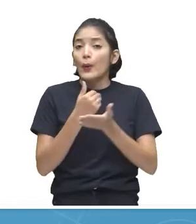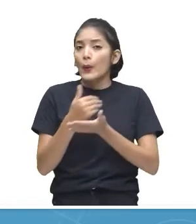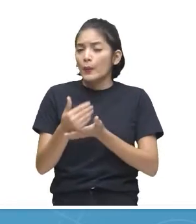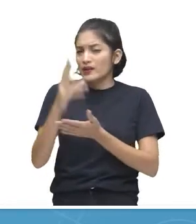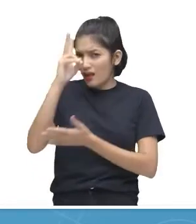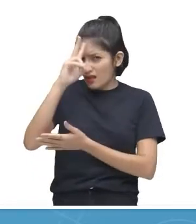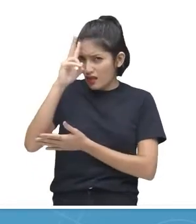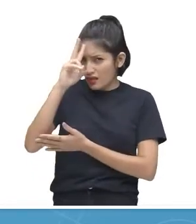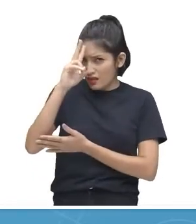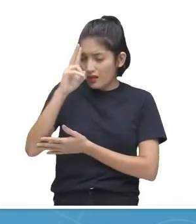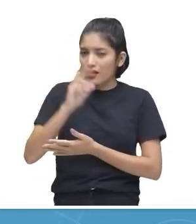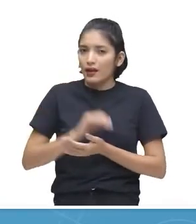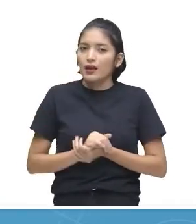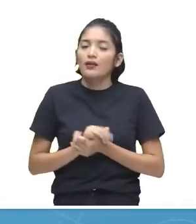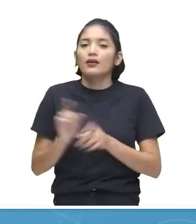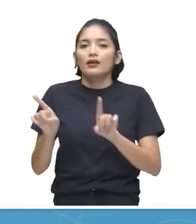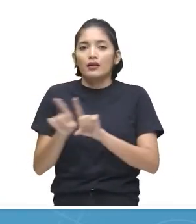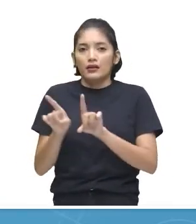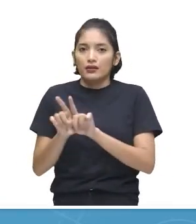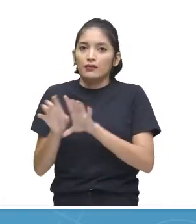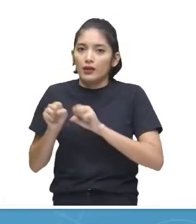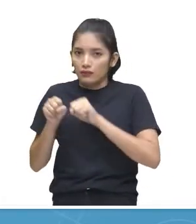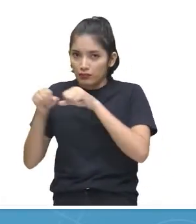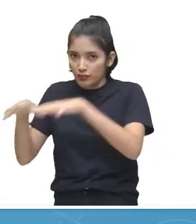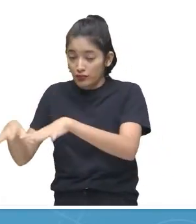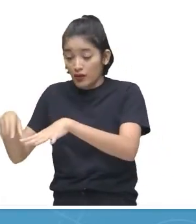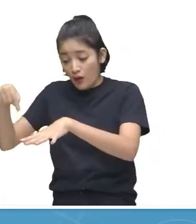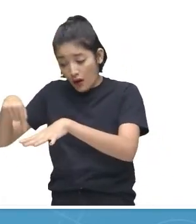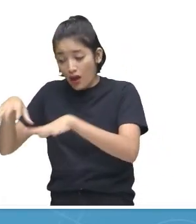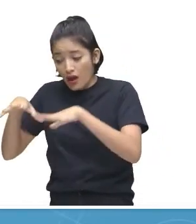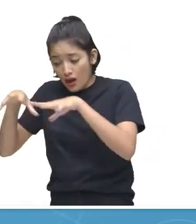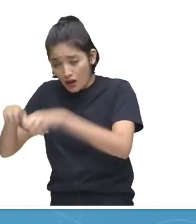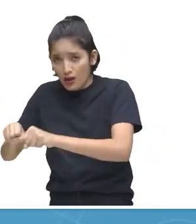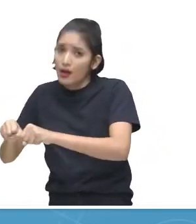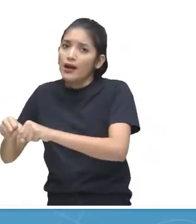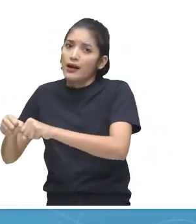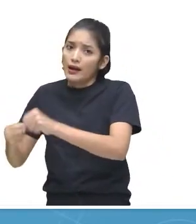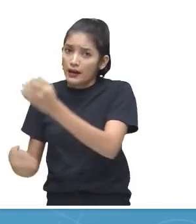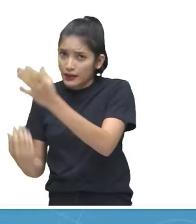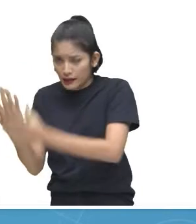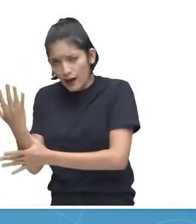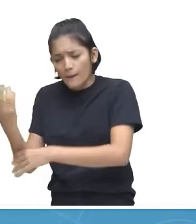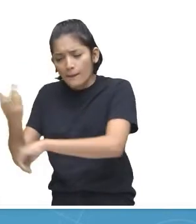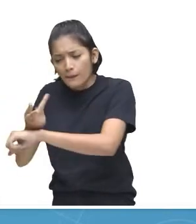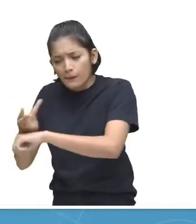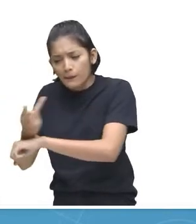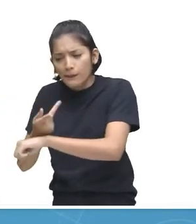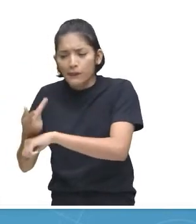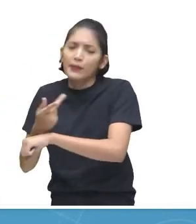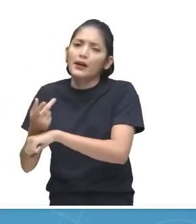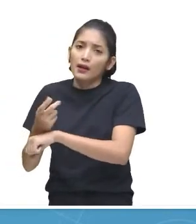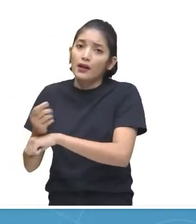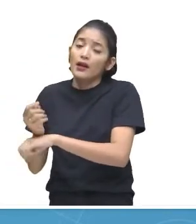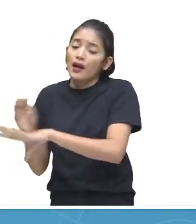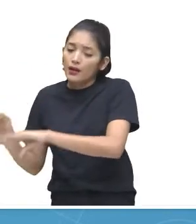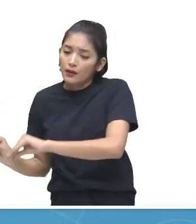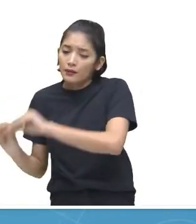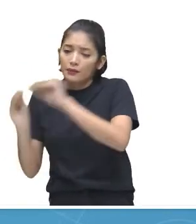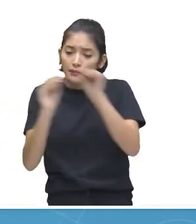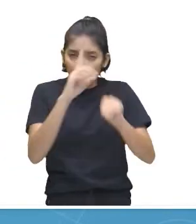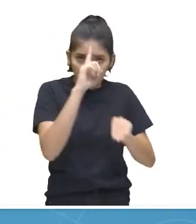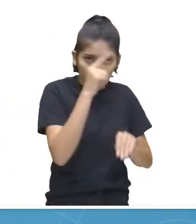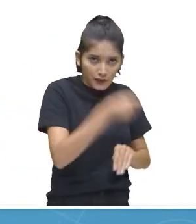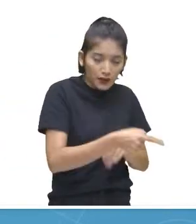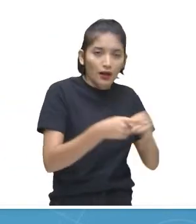capitalismo comercial com o pacto colonial, a colônia produzia matéria-prima, era explorada através da matéria-prima que mandava para a